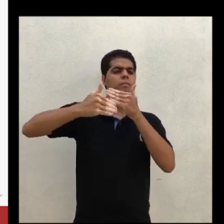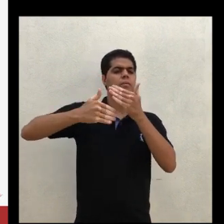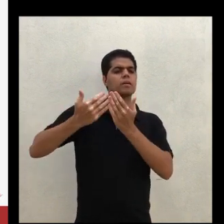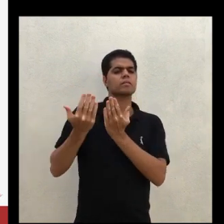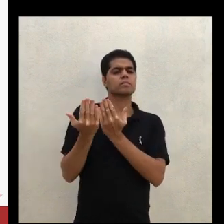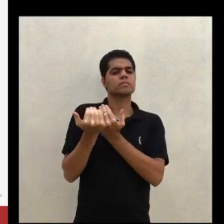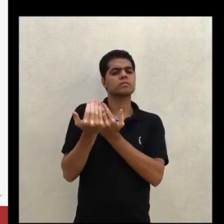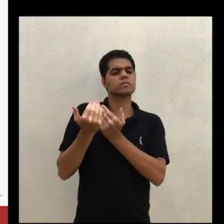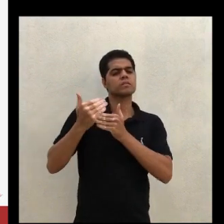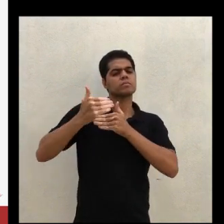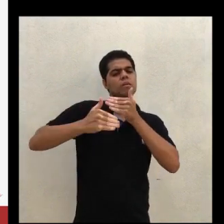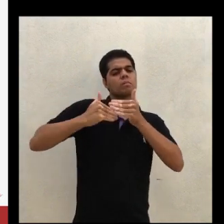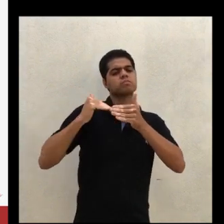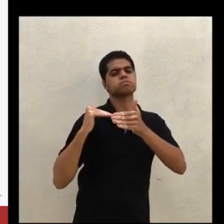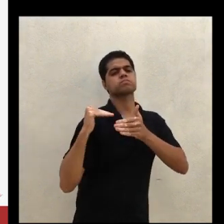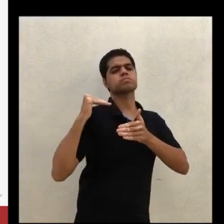Tá?